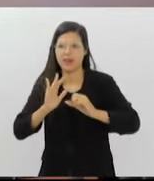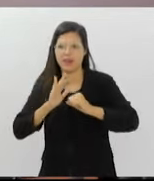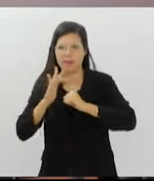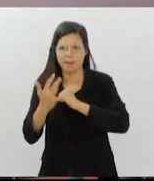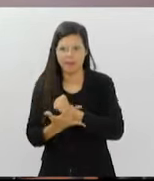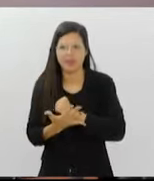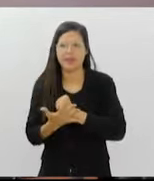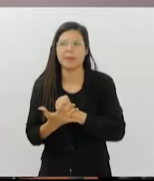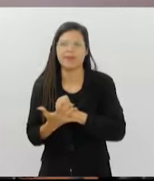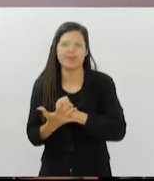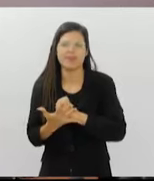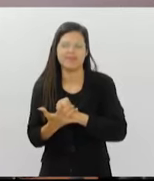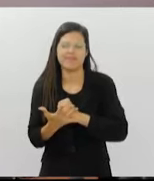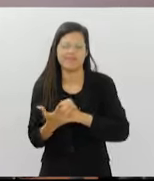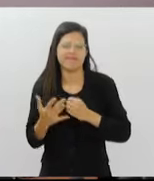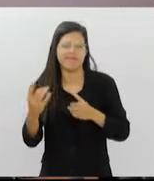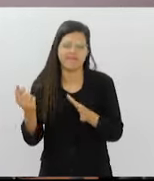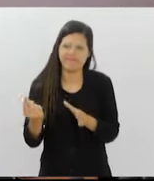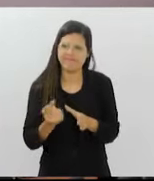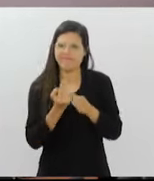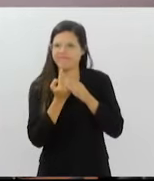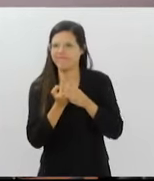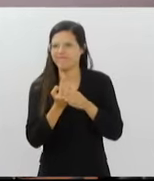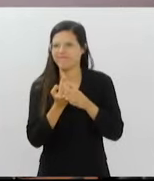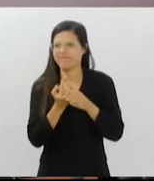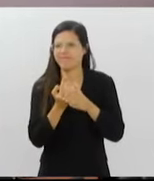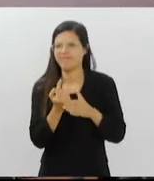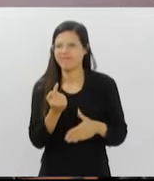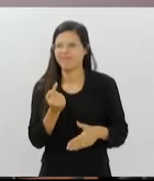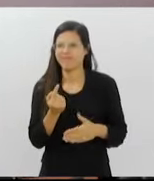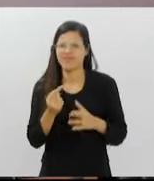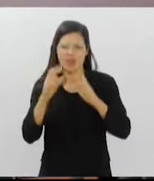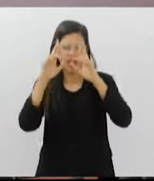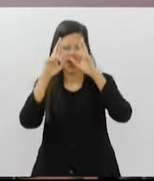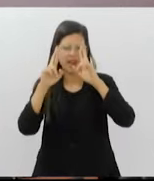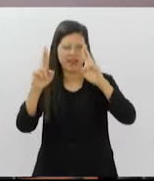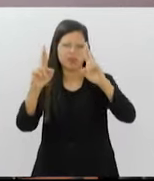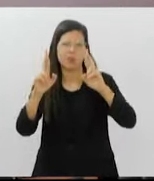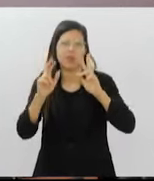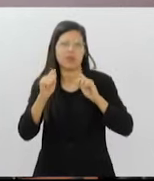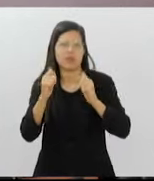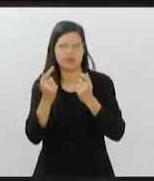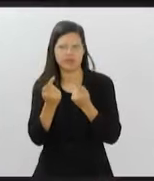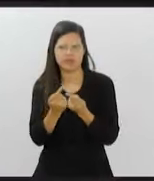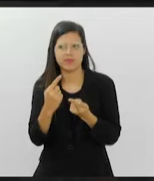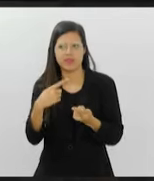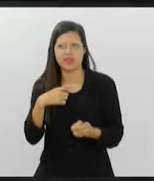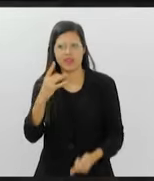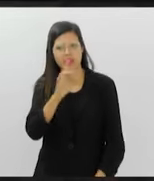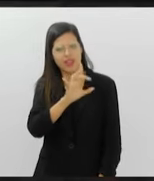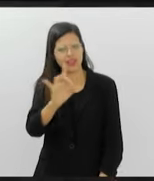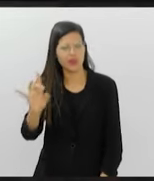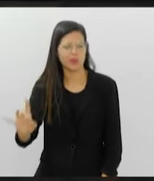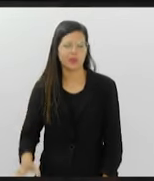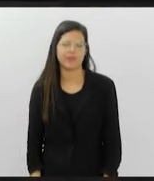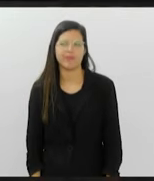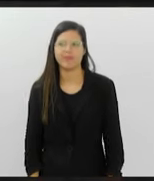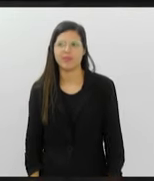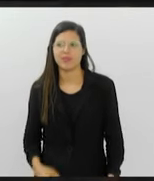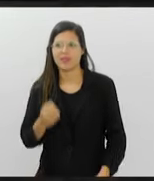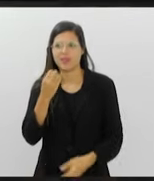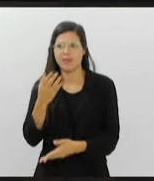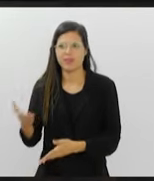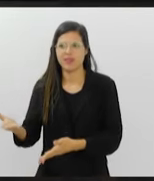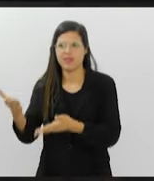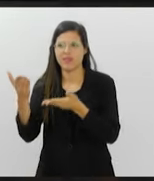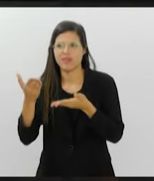ter uma acolhida é o resultado do respeito que esse parlamento tem por cada um de vocês. Sejam muito